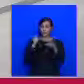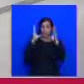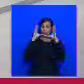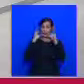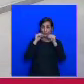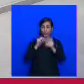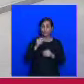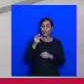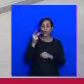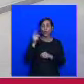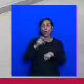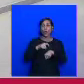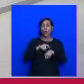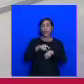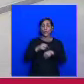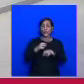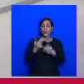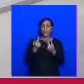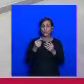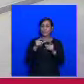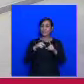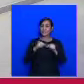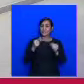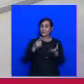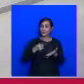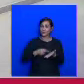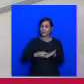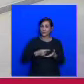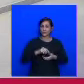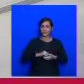8 horas da noite no horário de Brasília